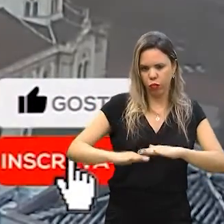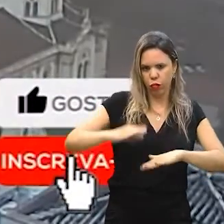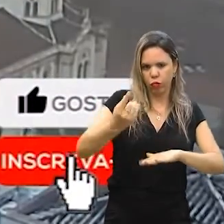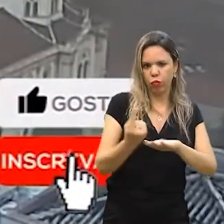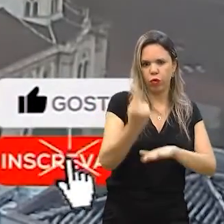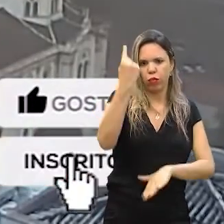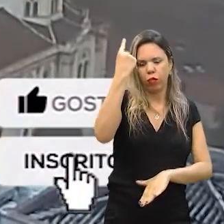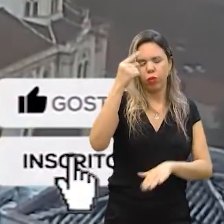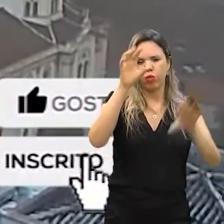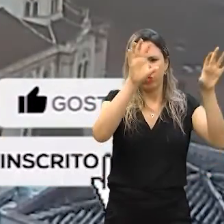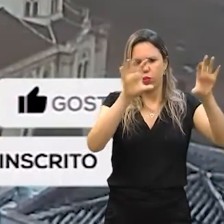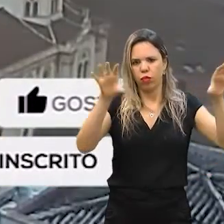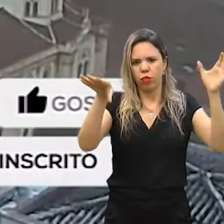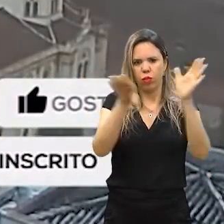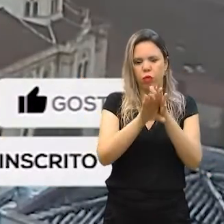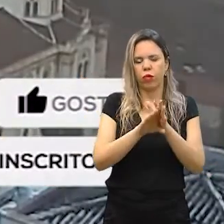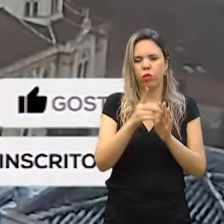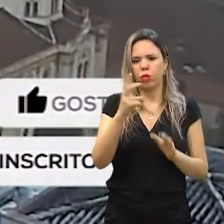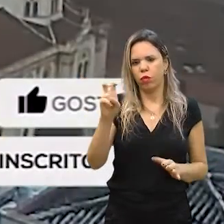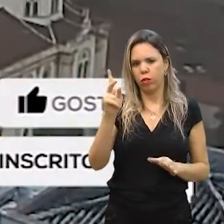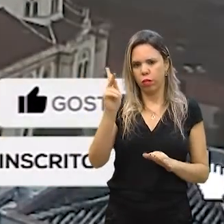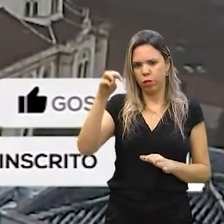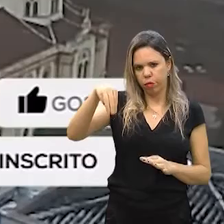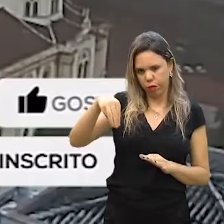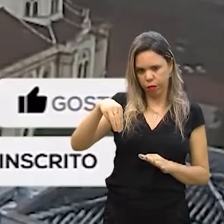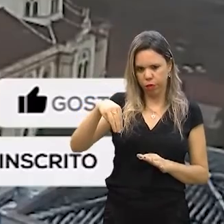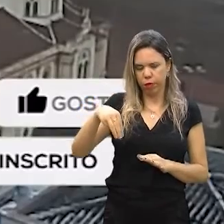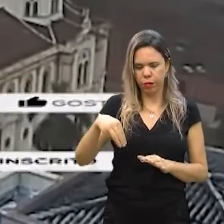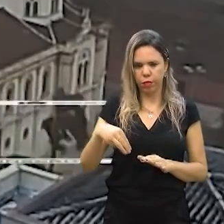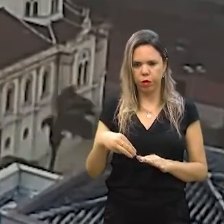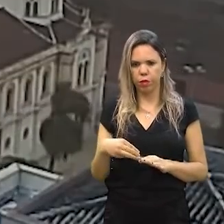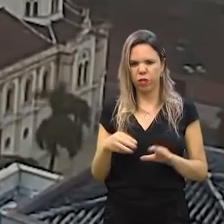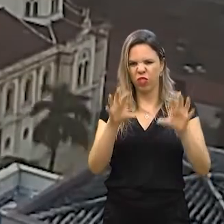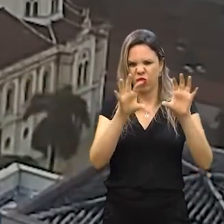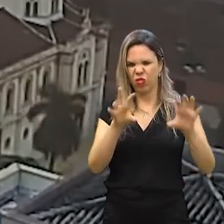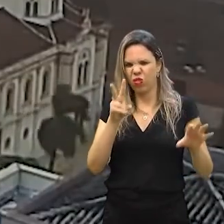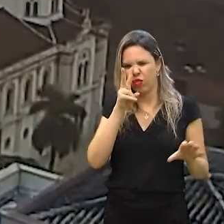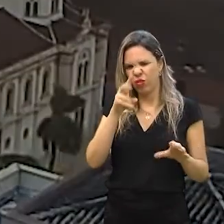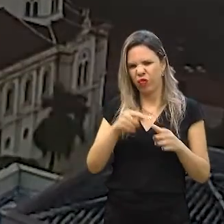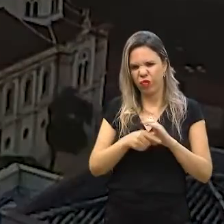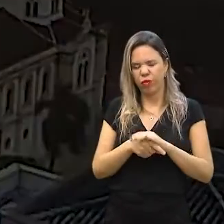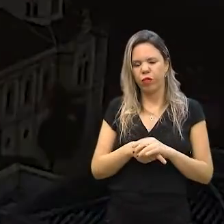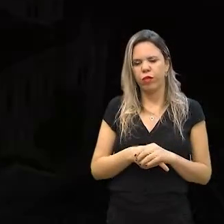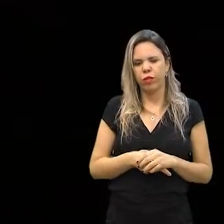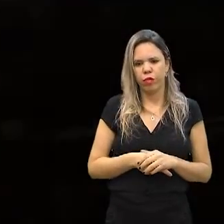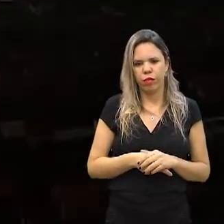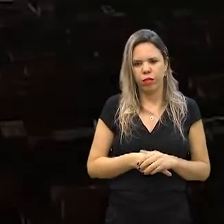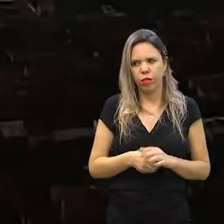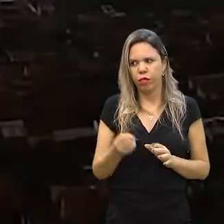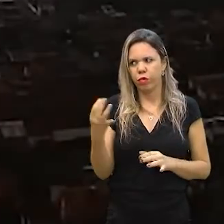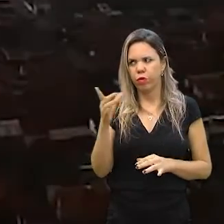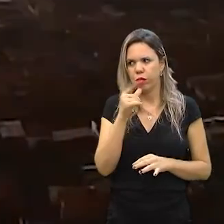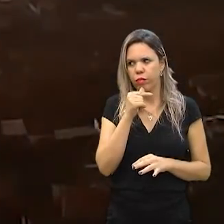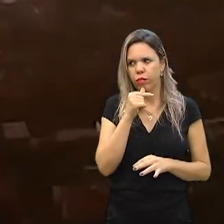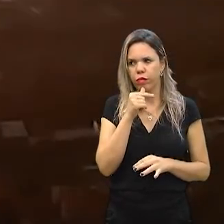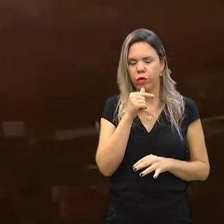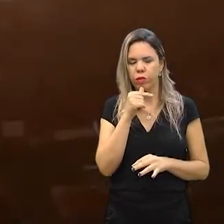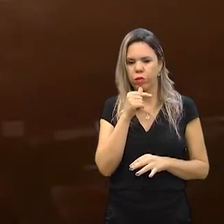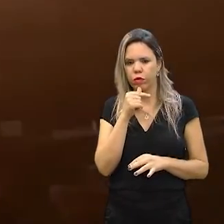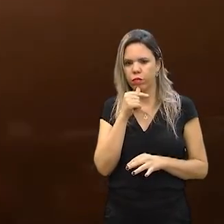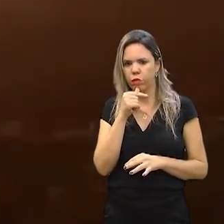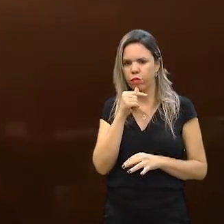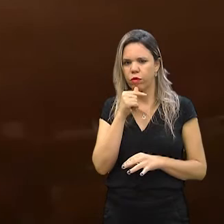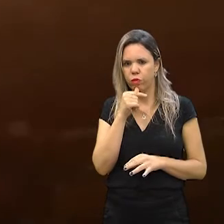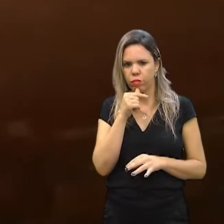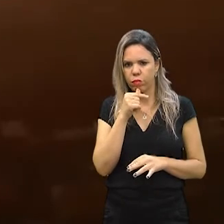dessas nuvens pode chegar a 15 quilômetros de altitude. Então, são nuvens muito profundas, elas comportam muita água, comumente